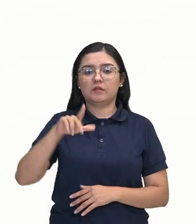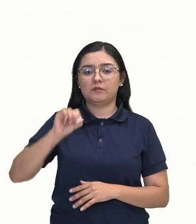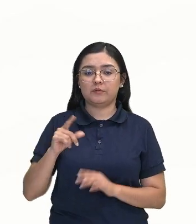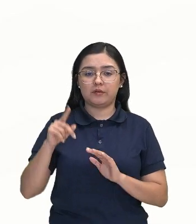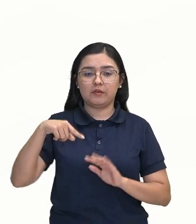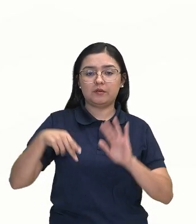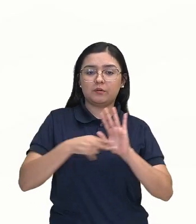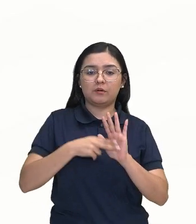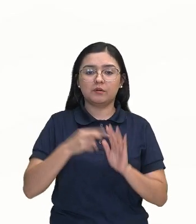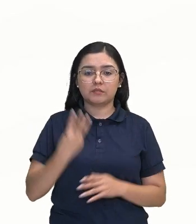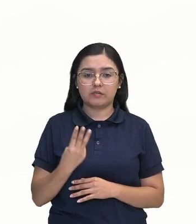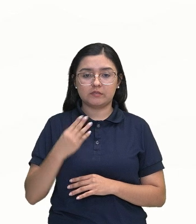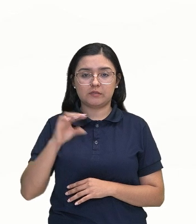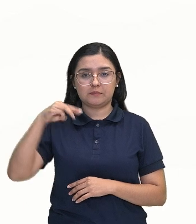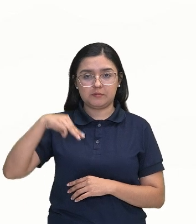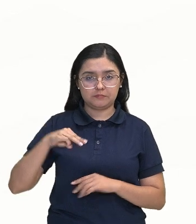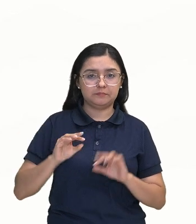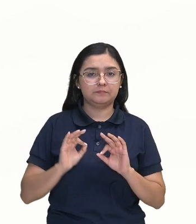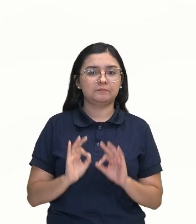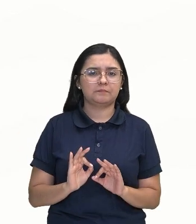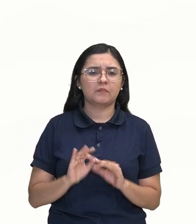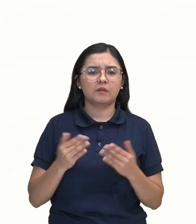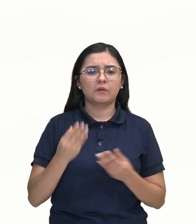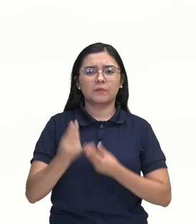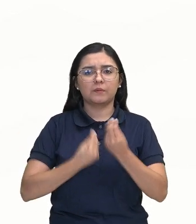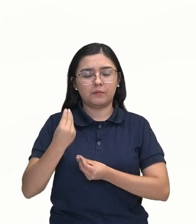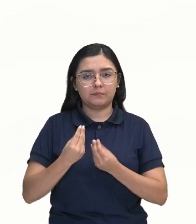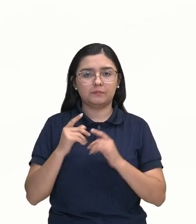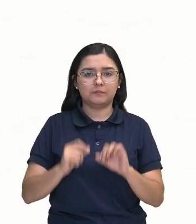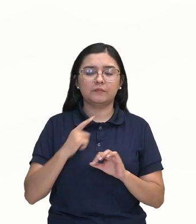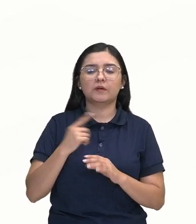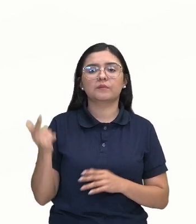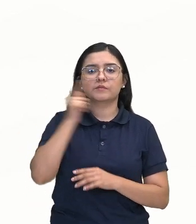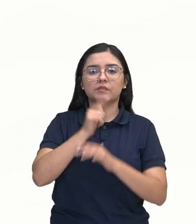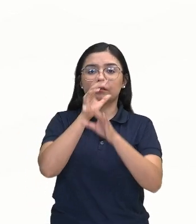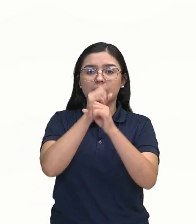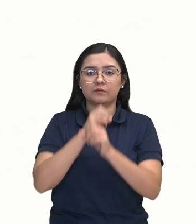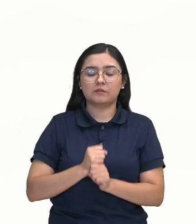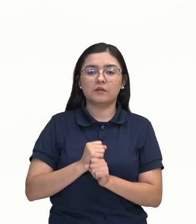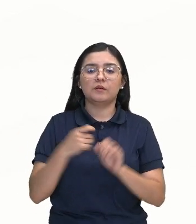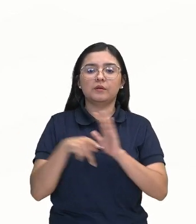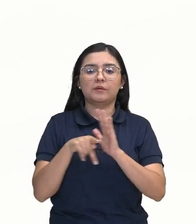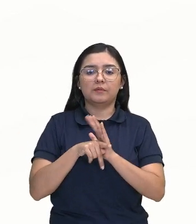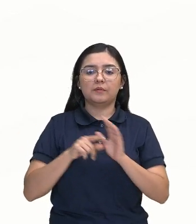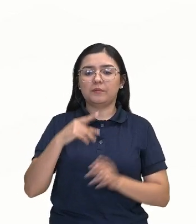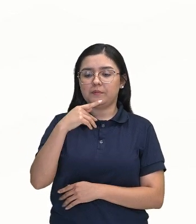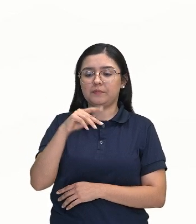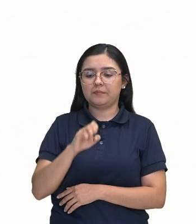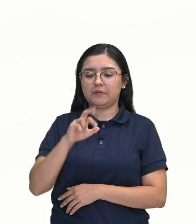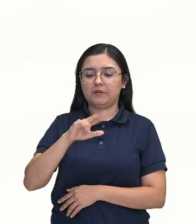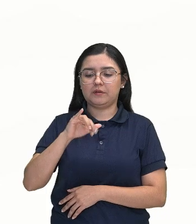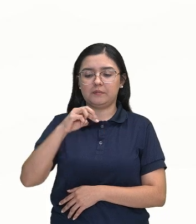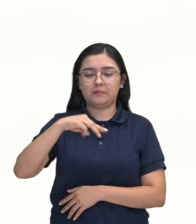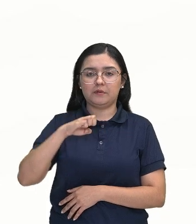a 3 centímetros, tá bom? Como é que a gente faz, então, para calcular o perímetro? Você vai pegar